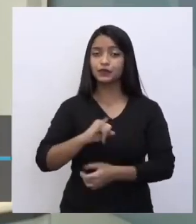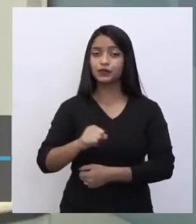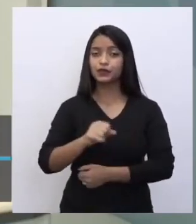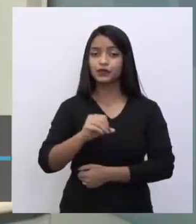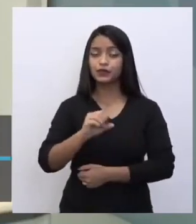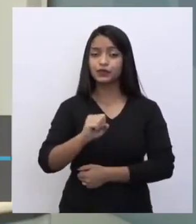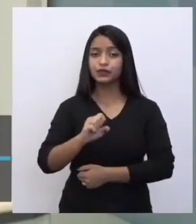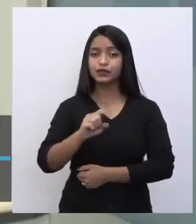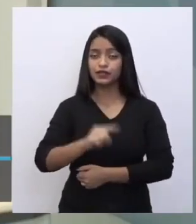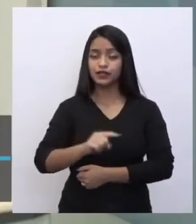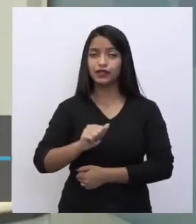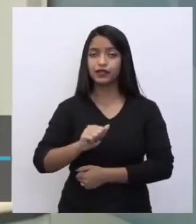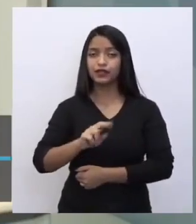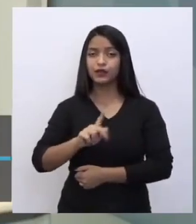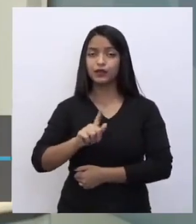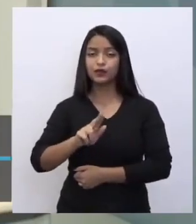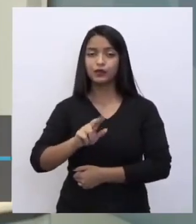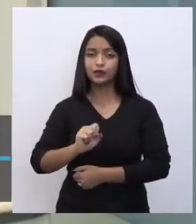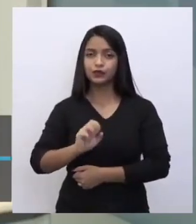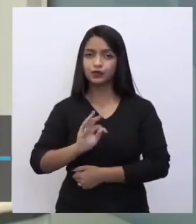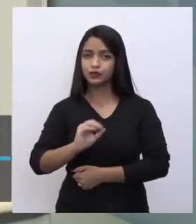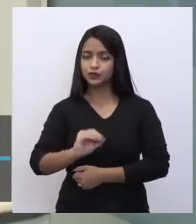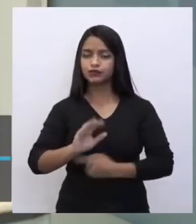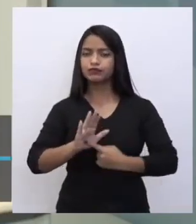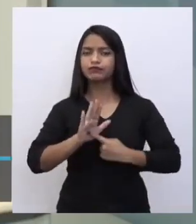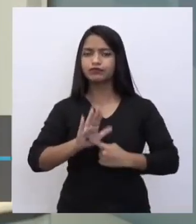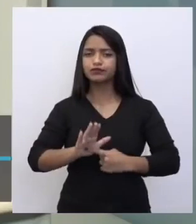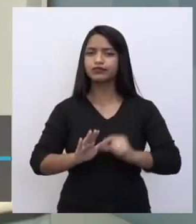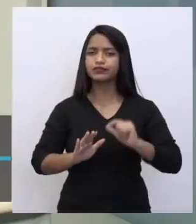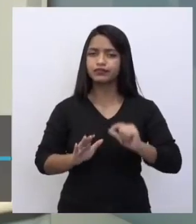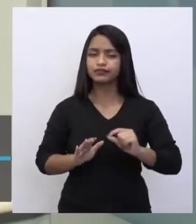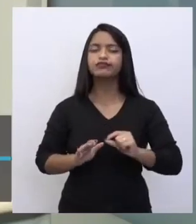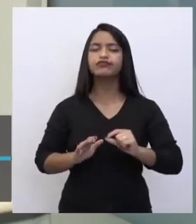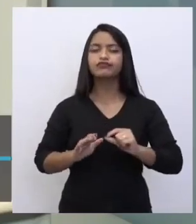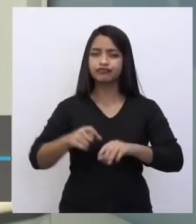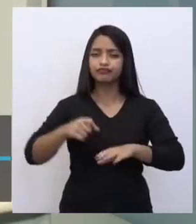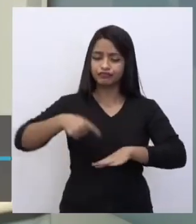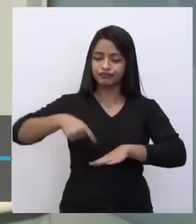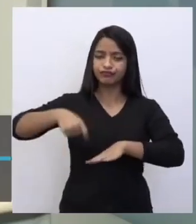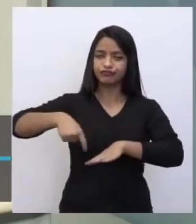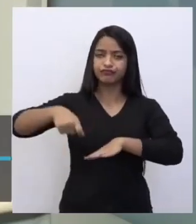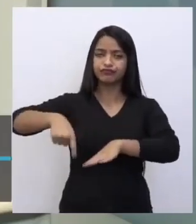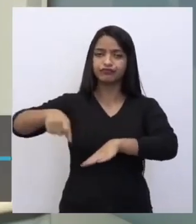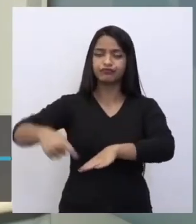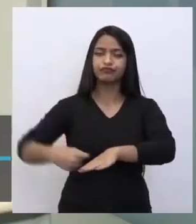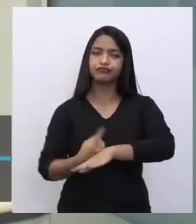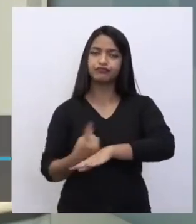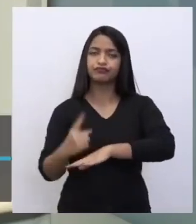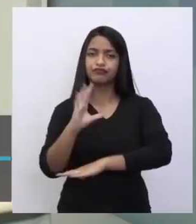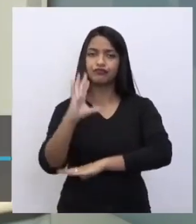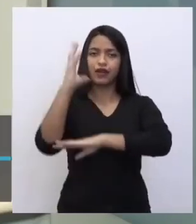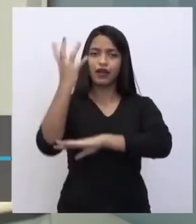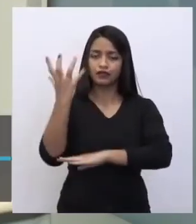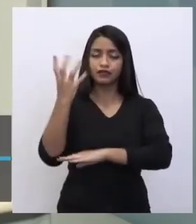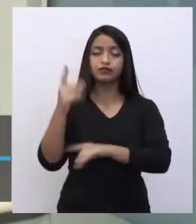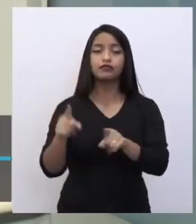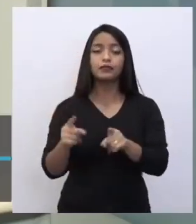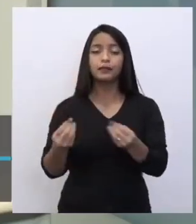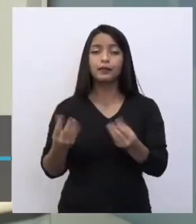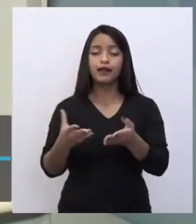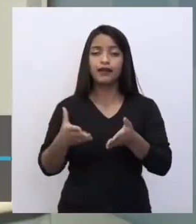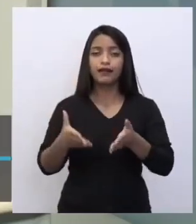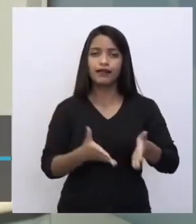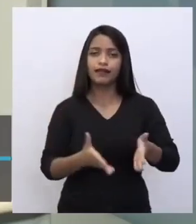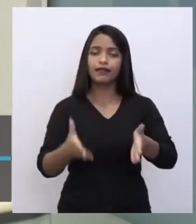Mota, destacou que também fez uma ação de plantio de árvores, matas ciliares para a proteção do rio,